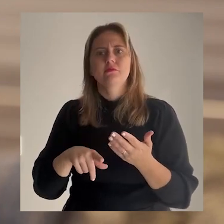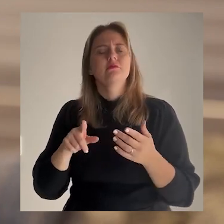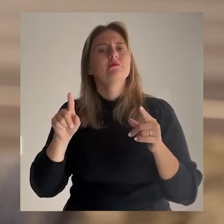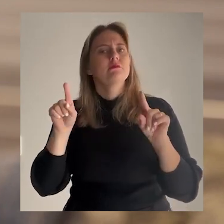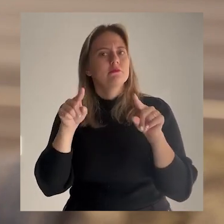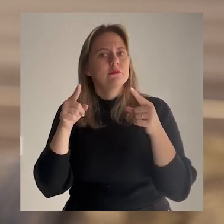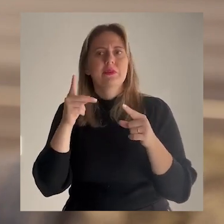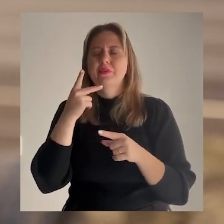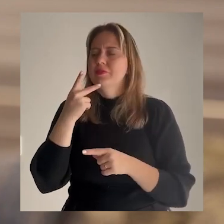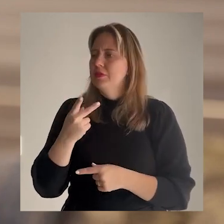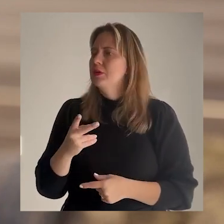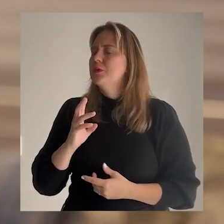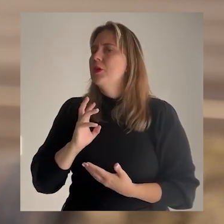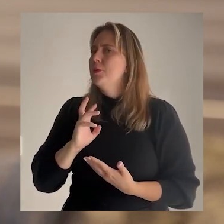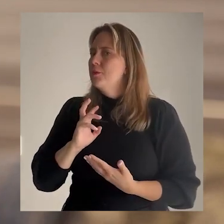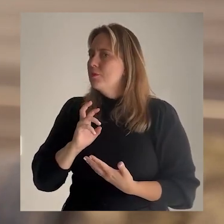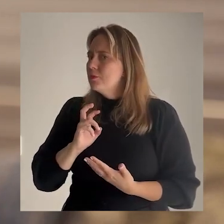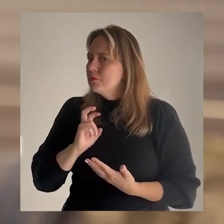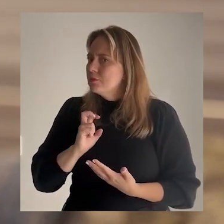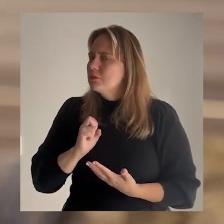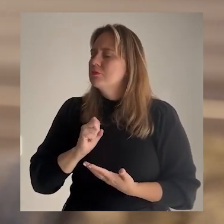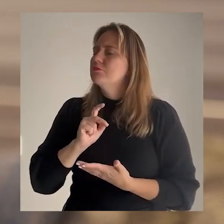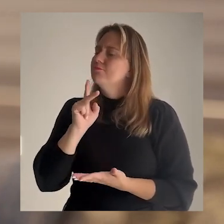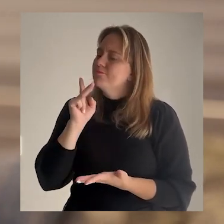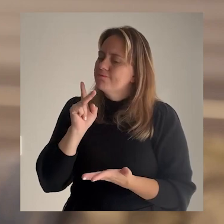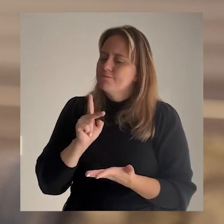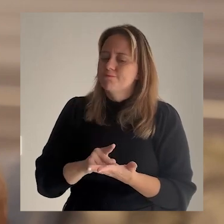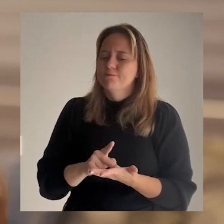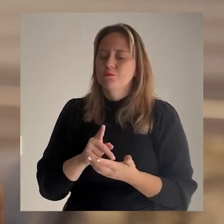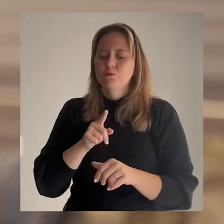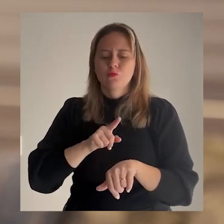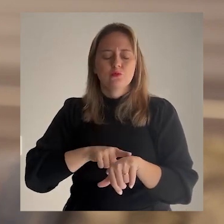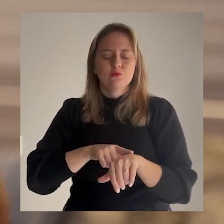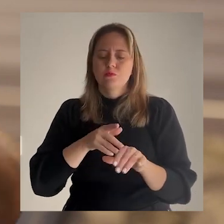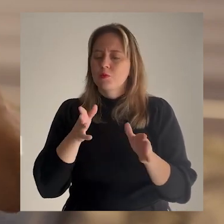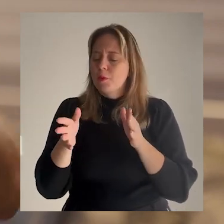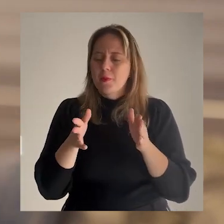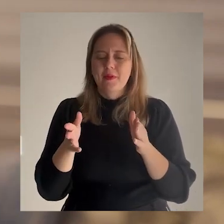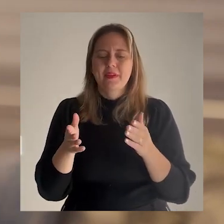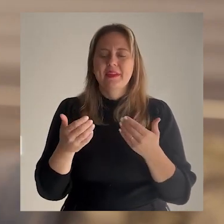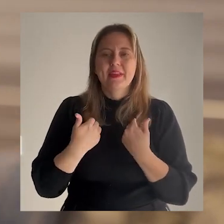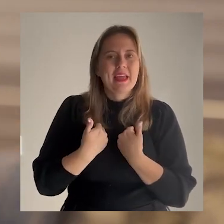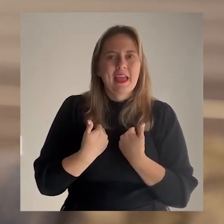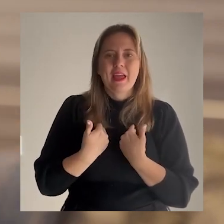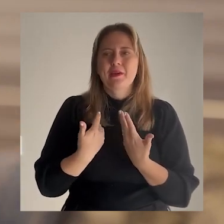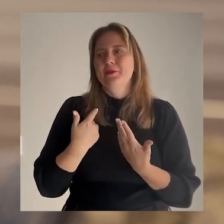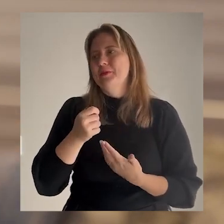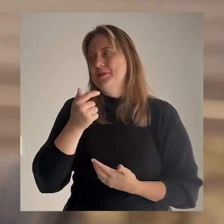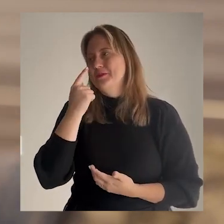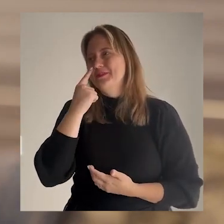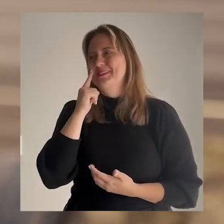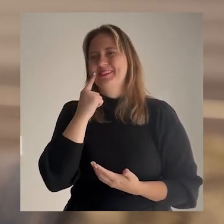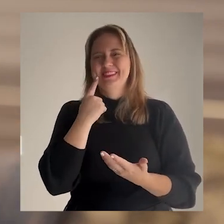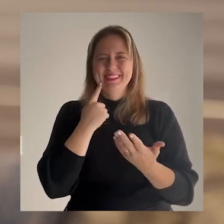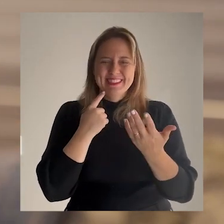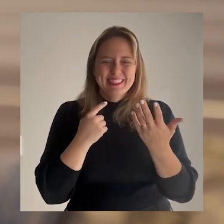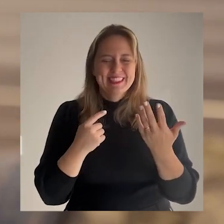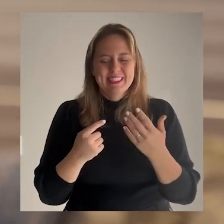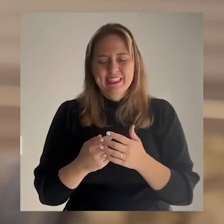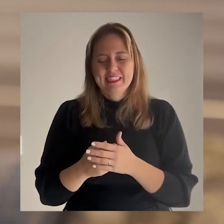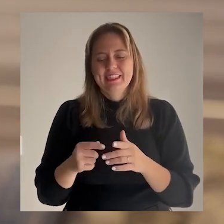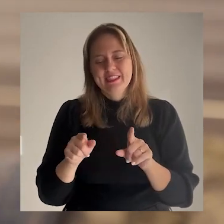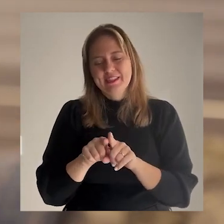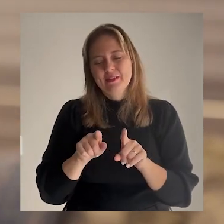fala sobre amor e um amor verdadeiro e um momento que eu... tô quase chorando aí, tá? Punks